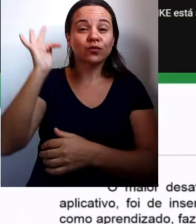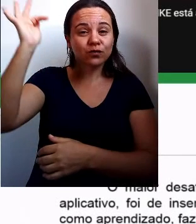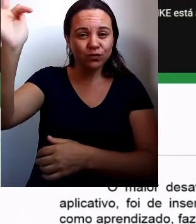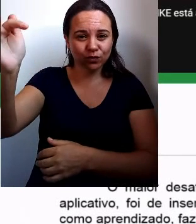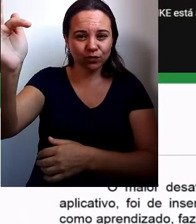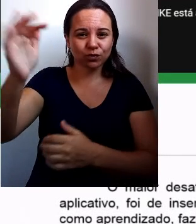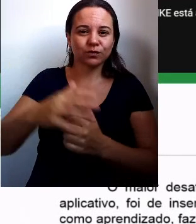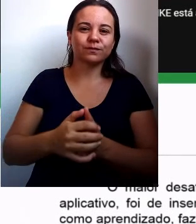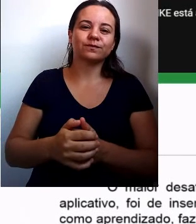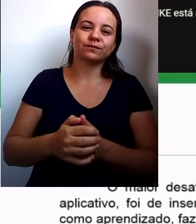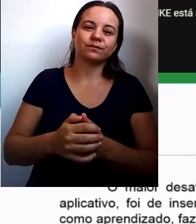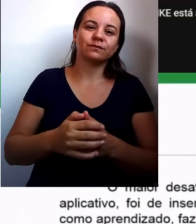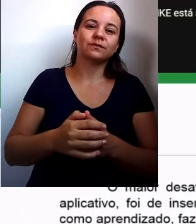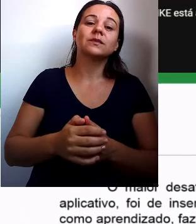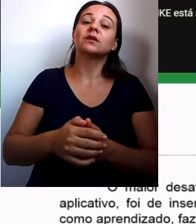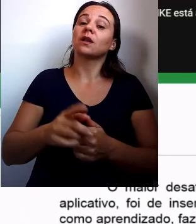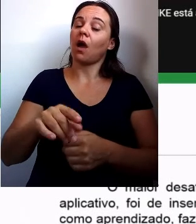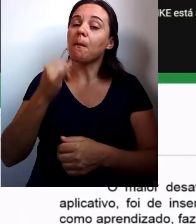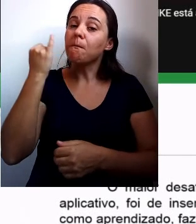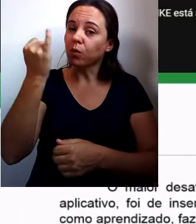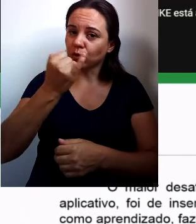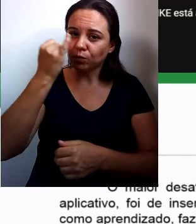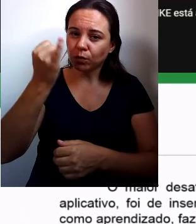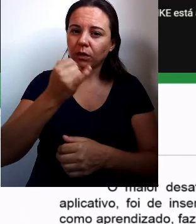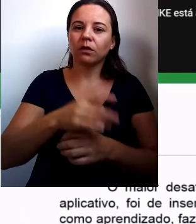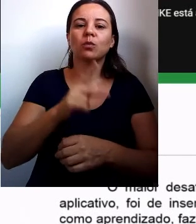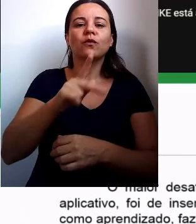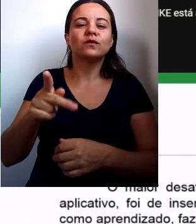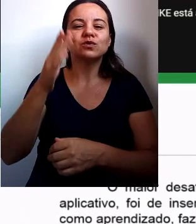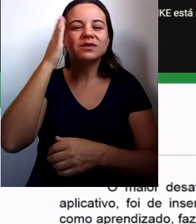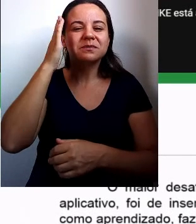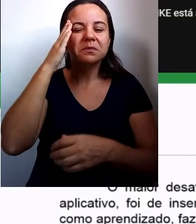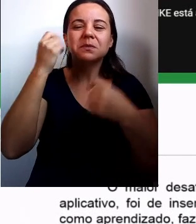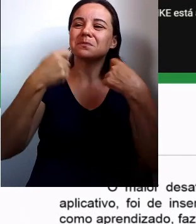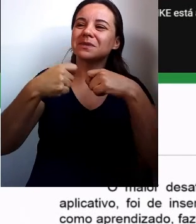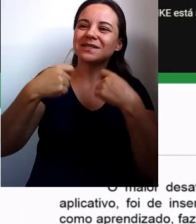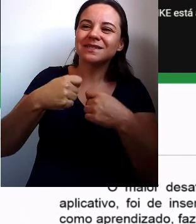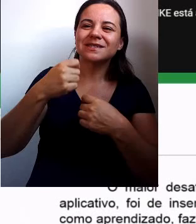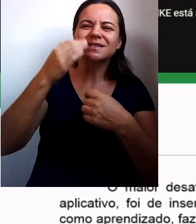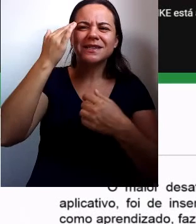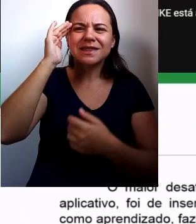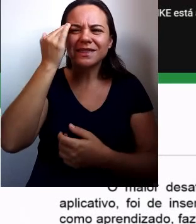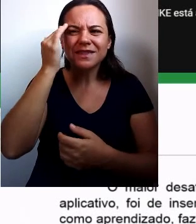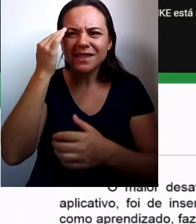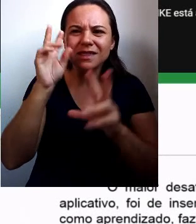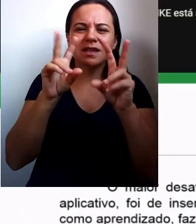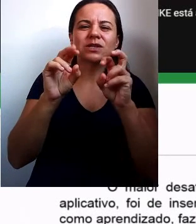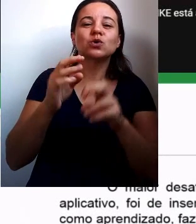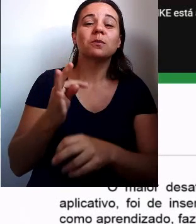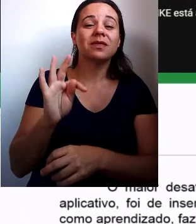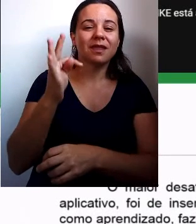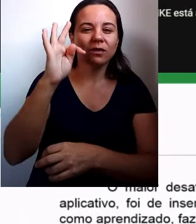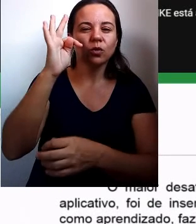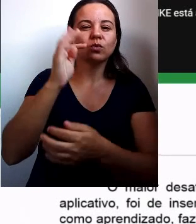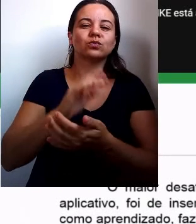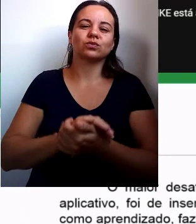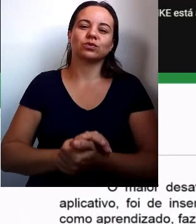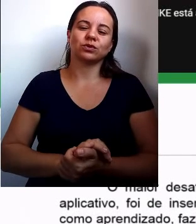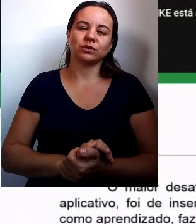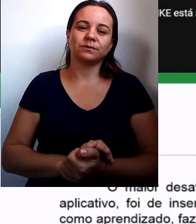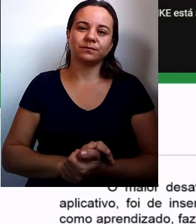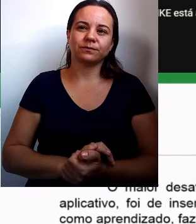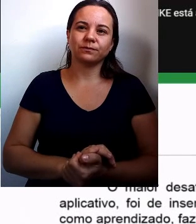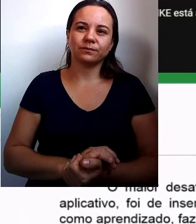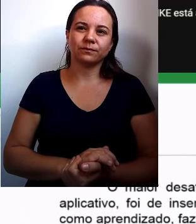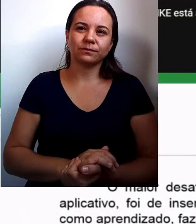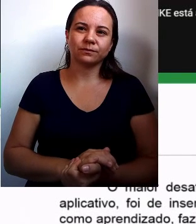docentes. Tá? Isso se mostra de grande valia. Então, é um recurso que veio e a gente não consegue mais se